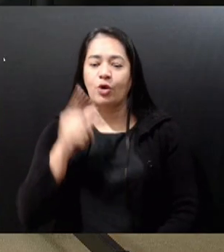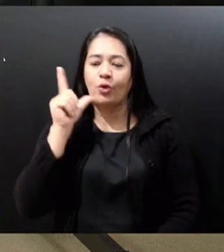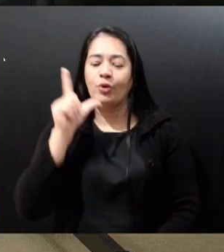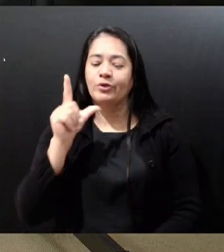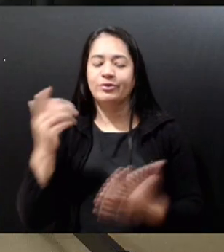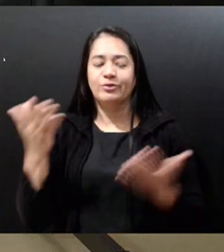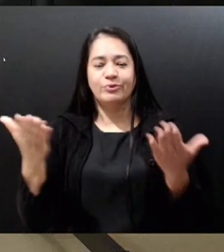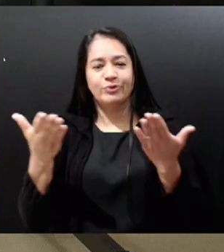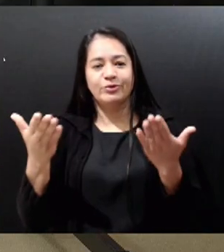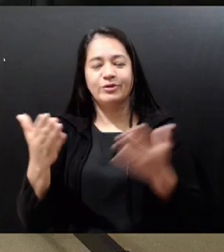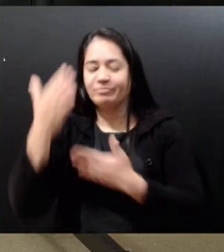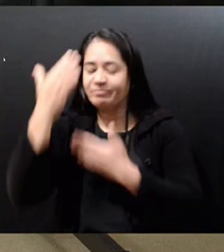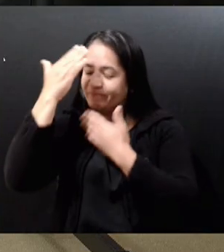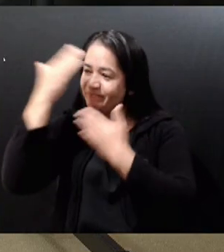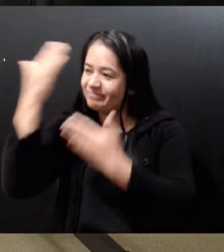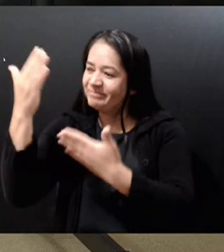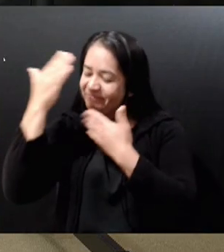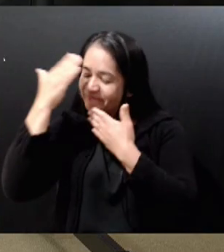mais uma vez.